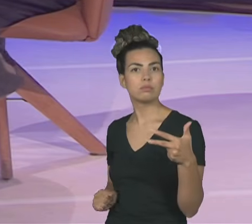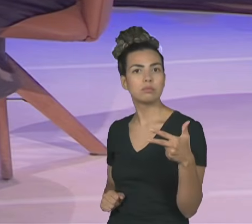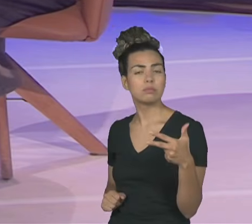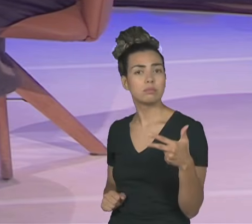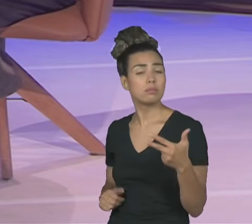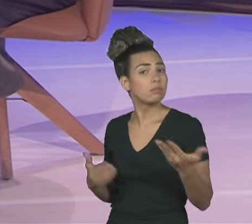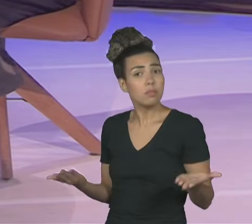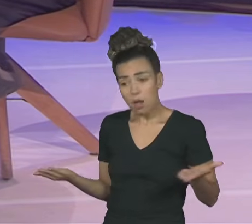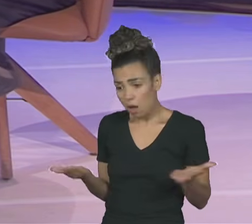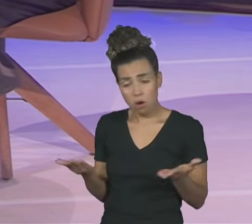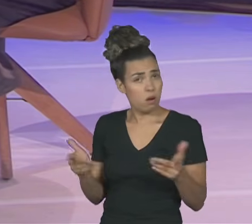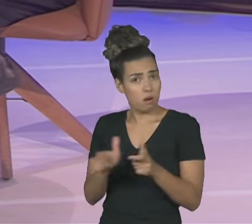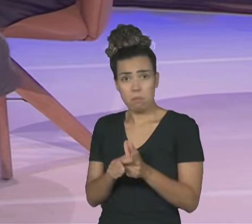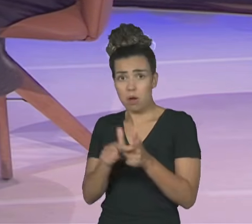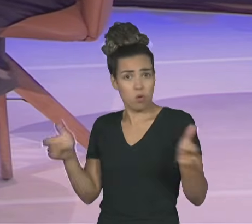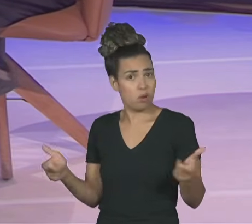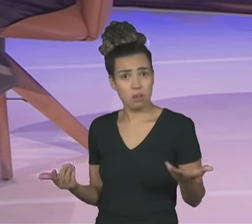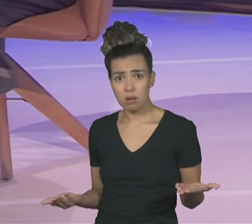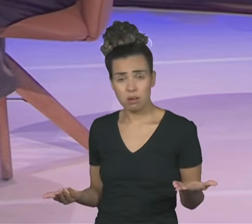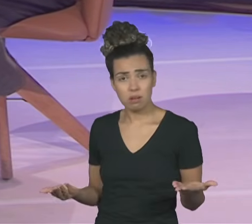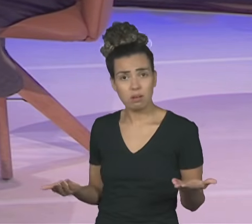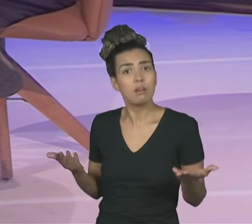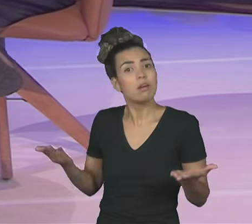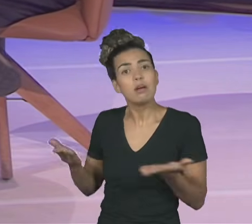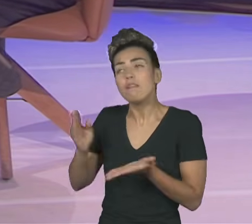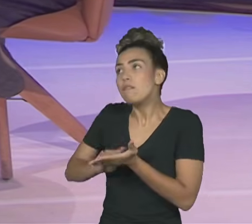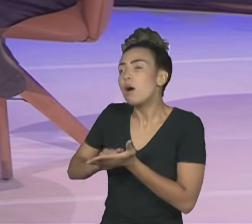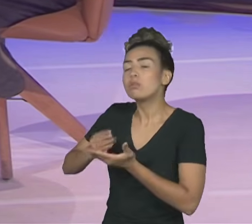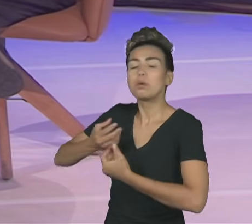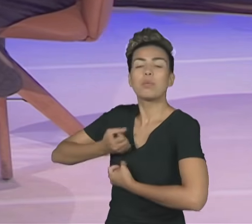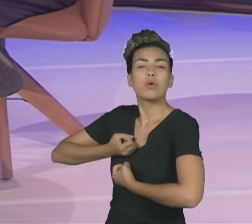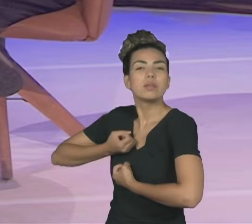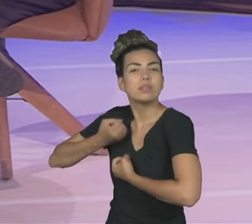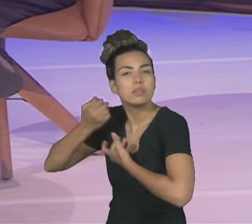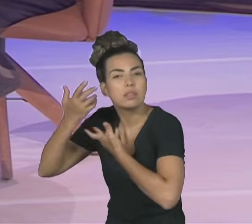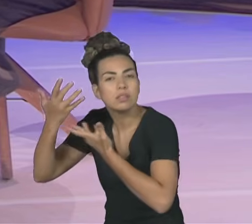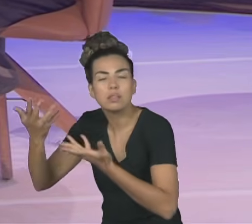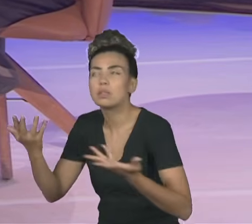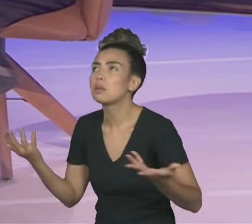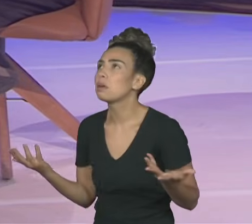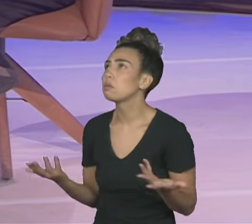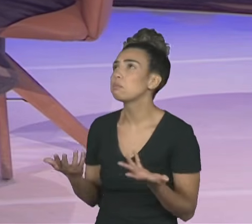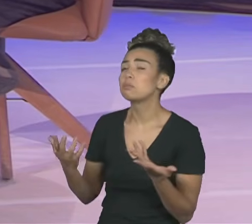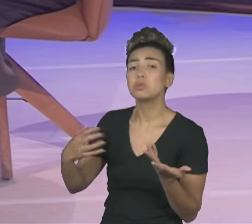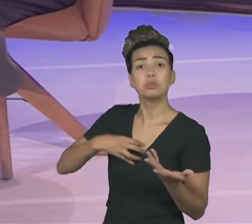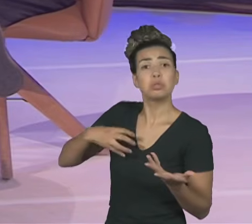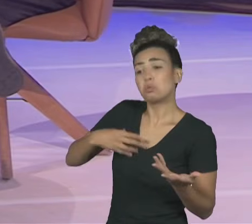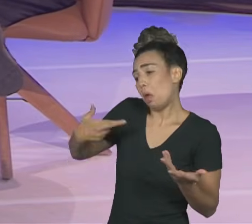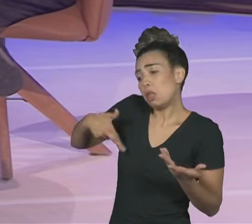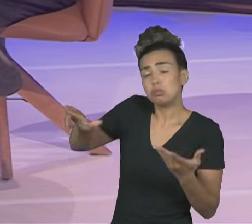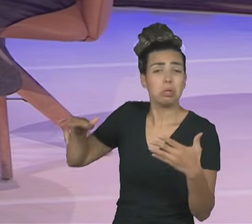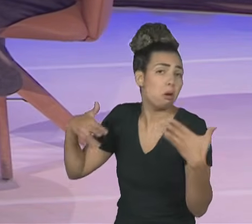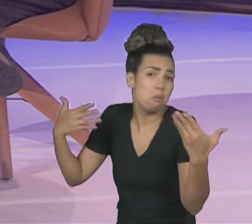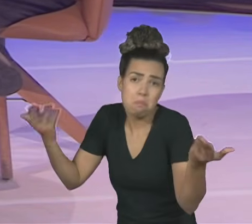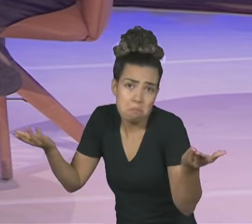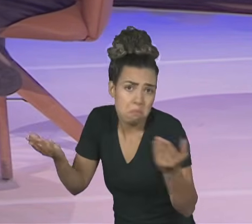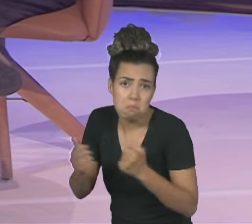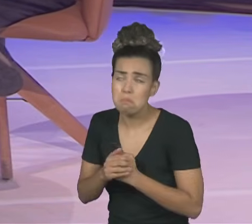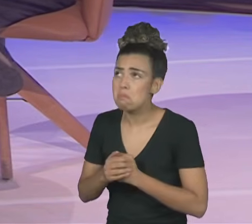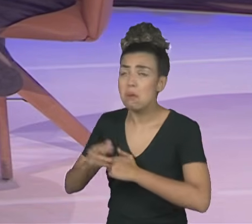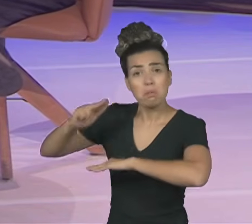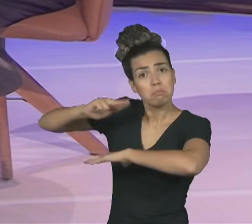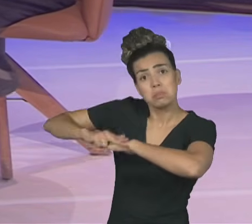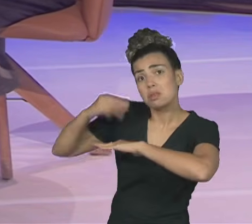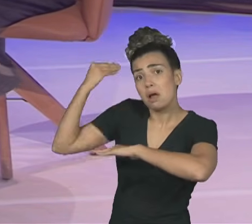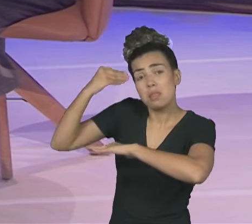discursos. Né? Poucos discursos, talvez a poesia, né? Talvez algumas formas religiosas, talvez a psicanálise. O Lacan diria que